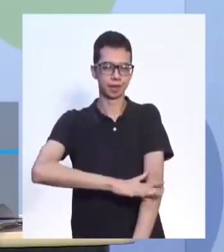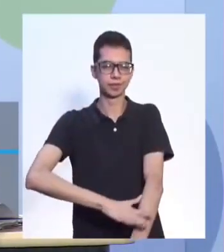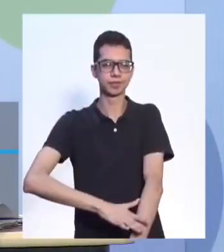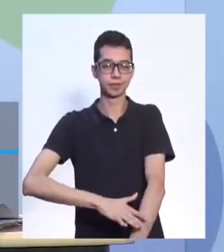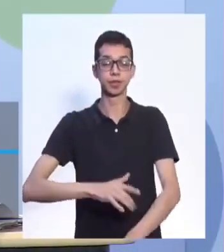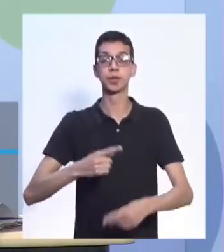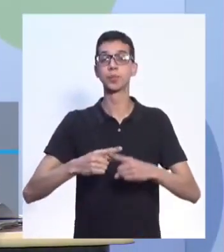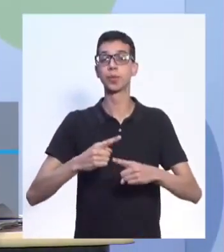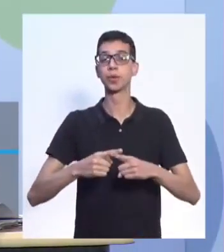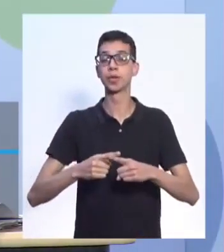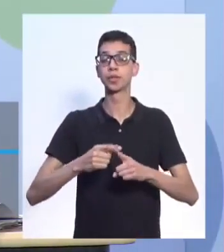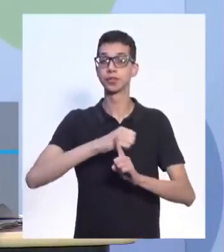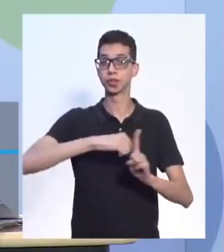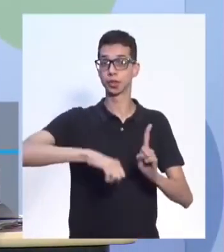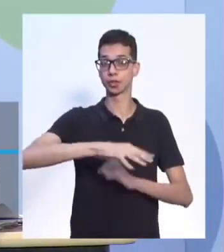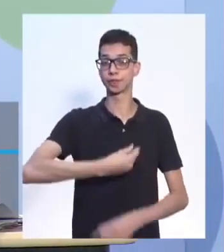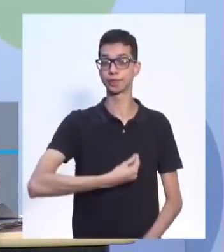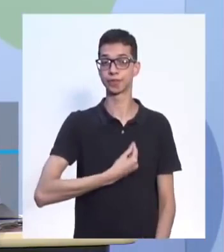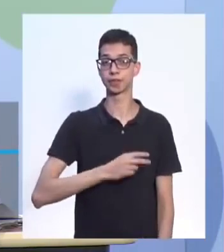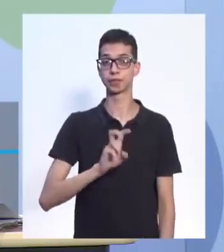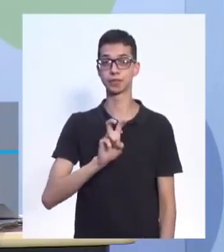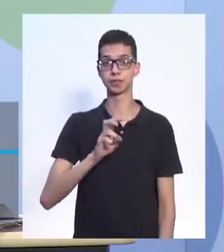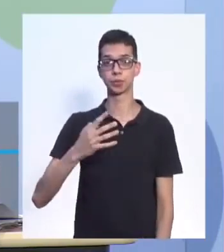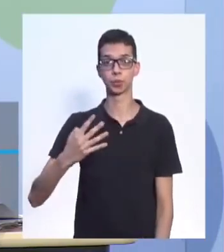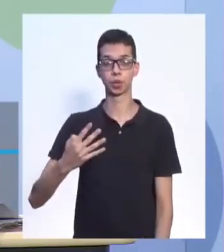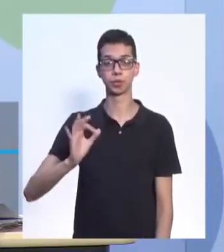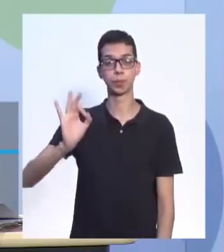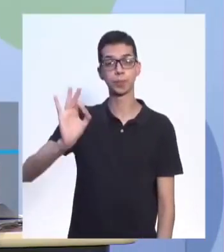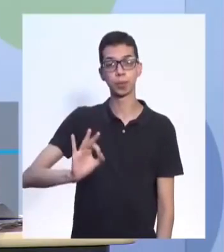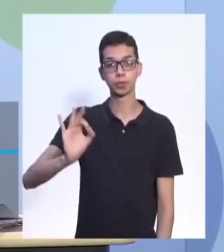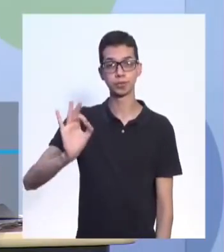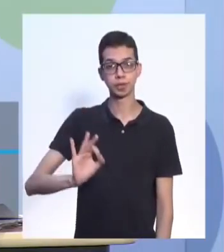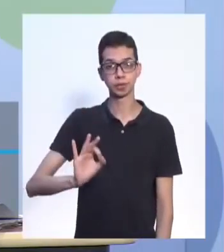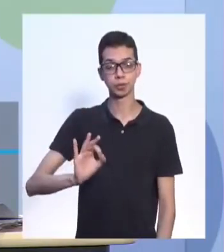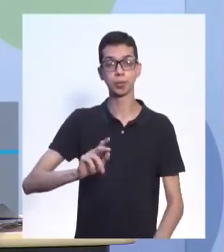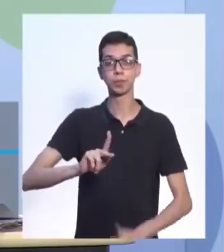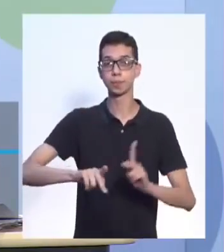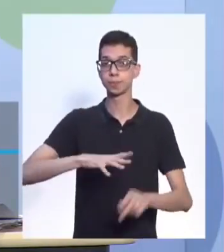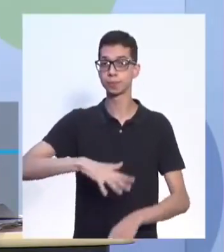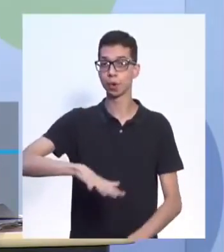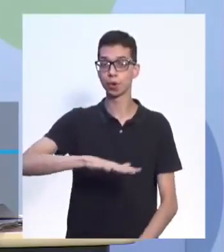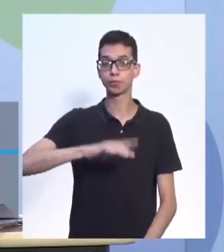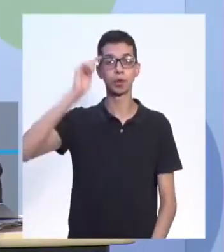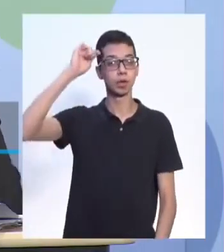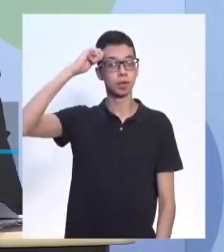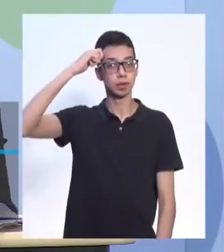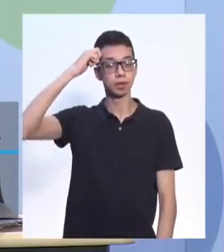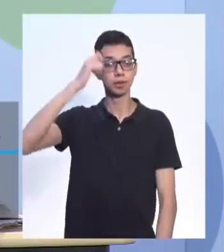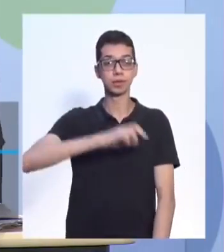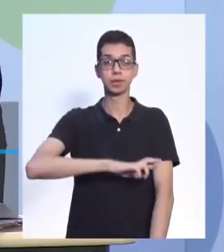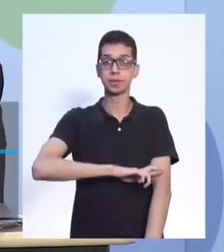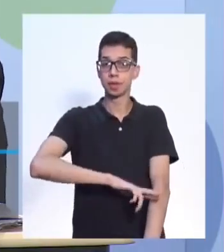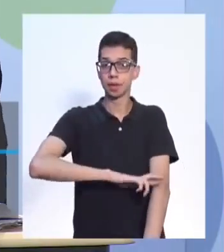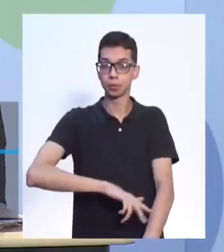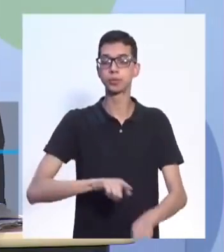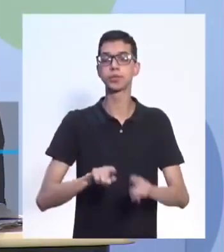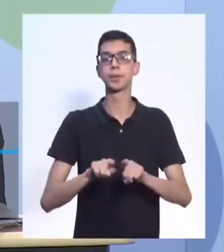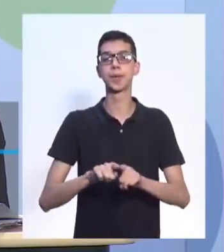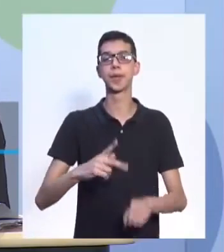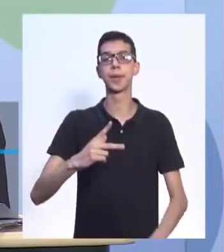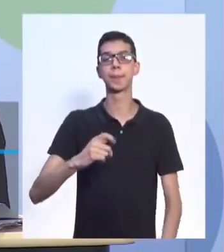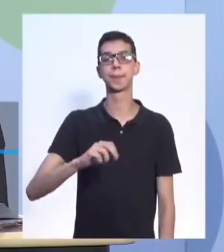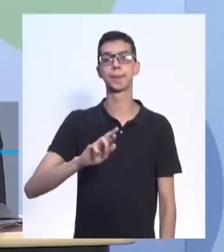que 54% da população é negra e parda. Então, nós estamos dentro de um cenário, no